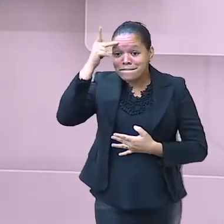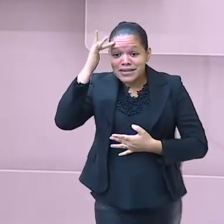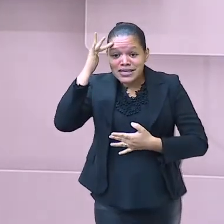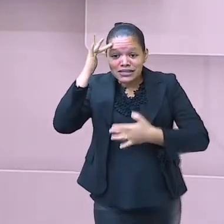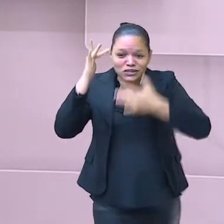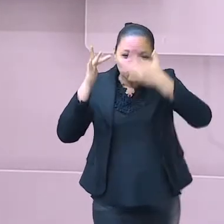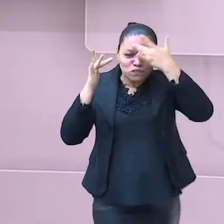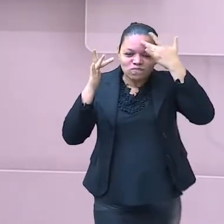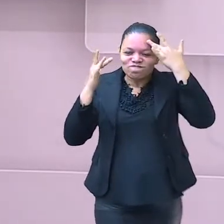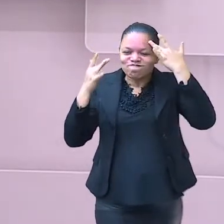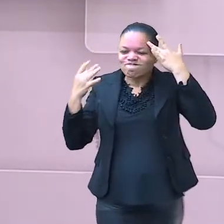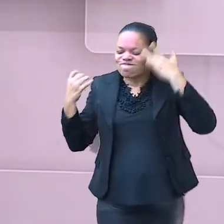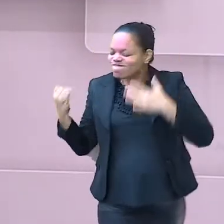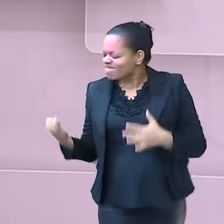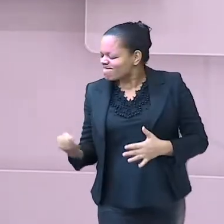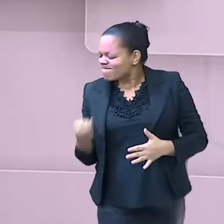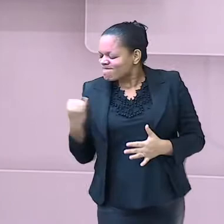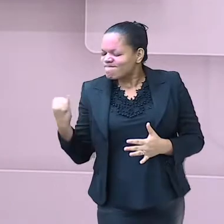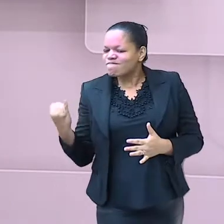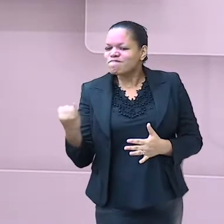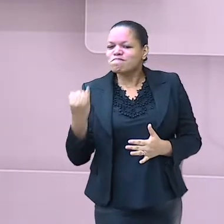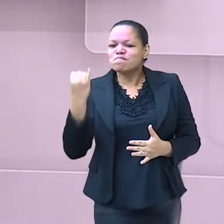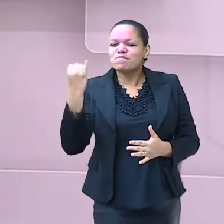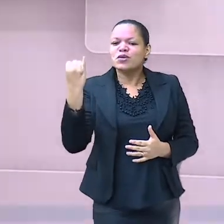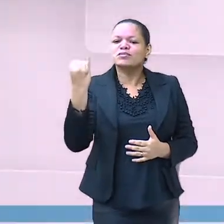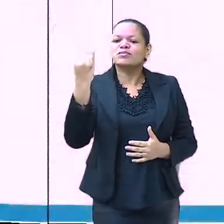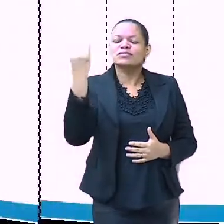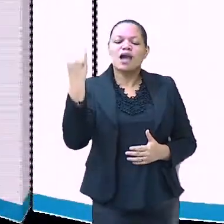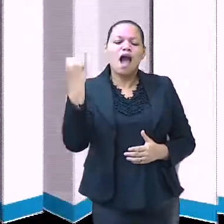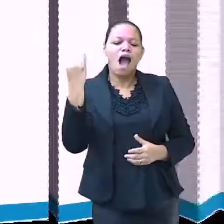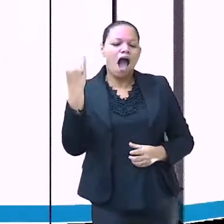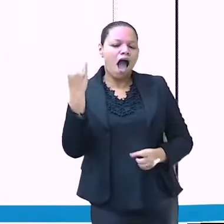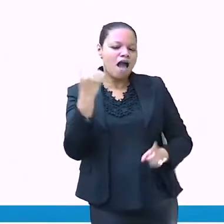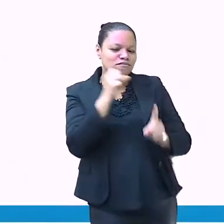contexto social mundial. Vamos ver? Let's see it!